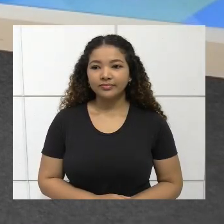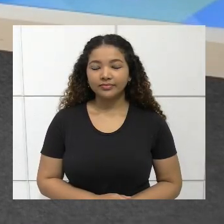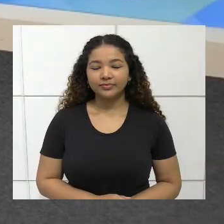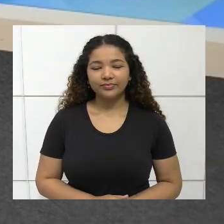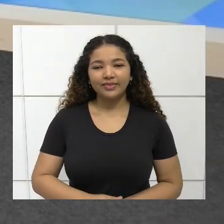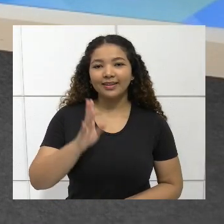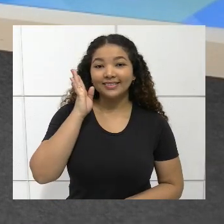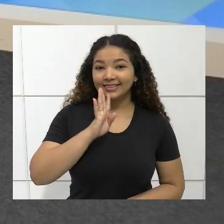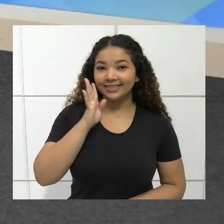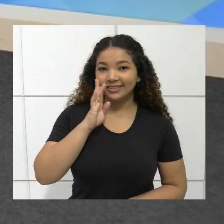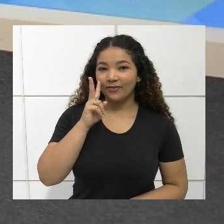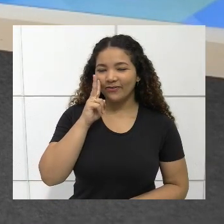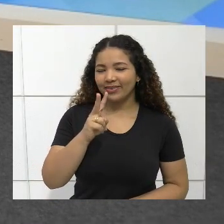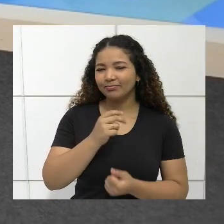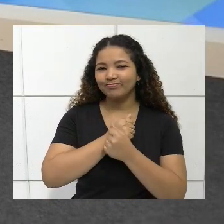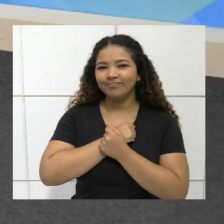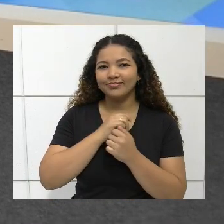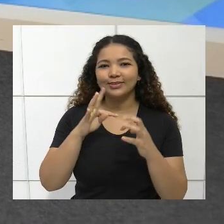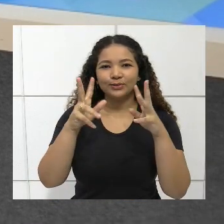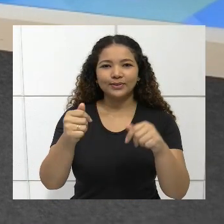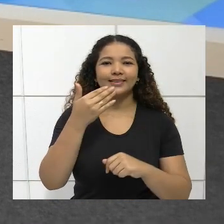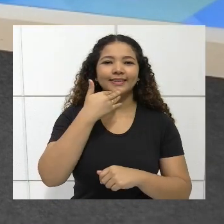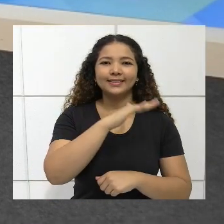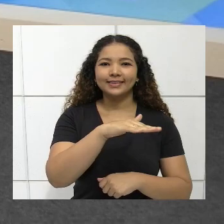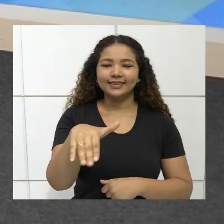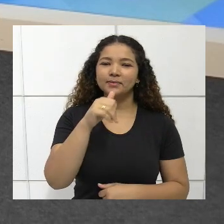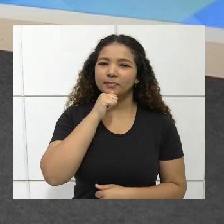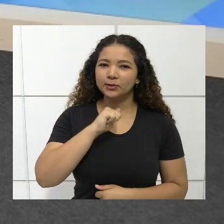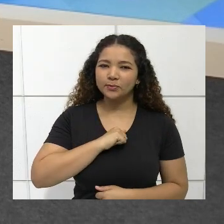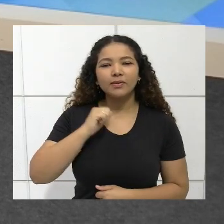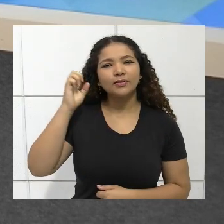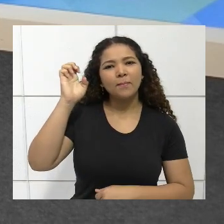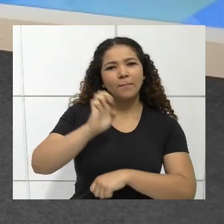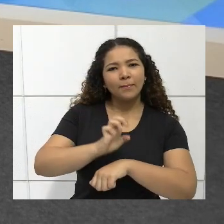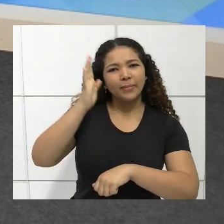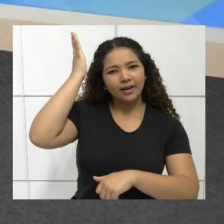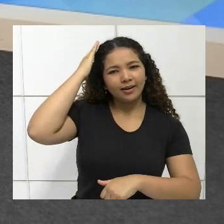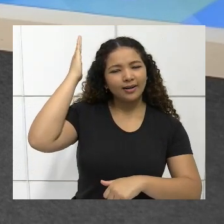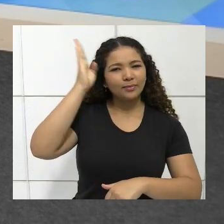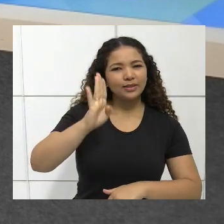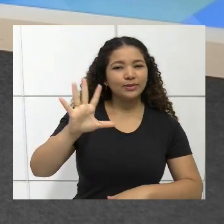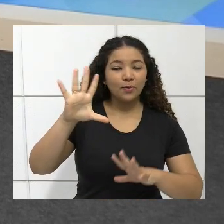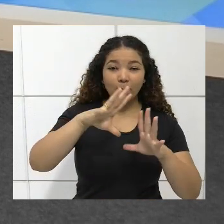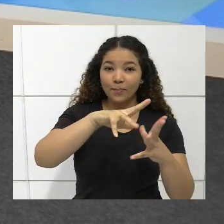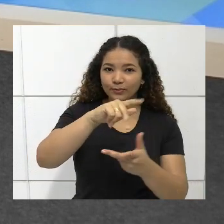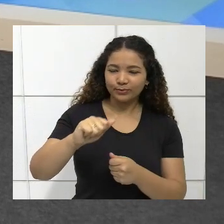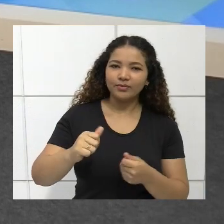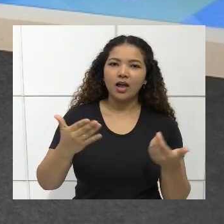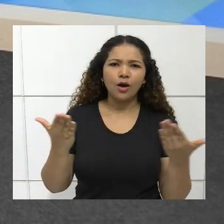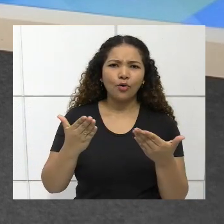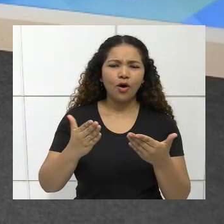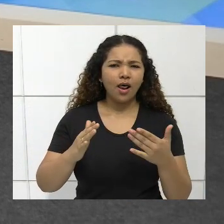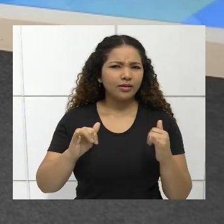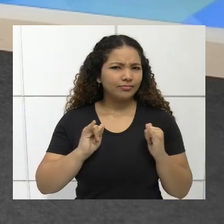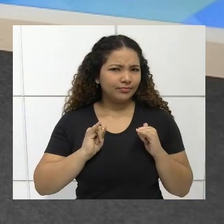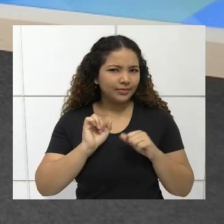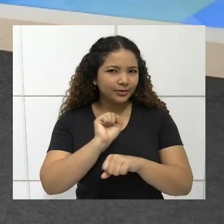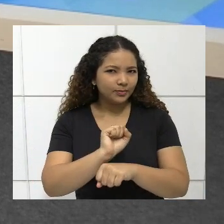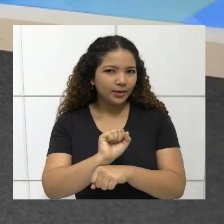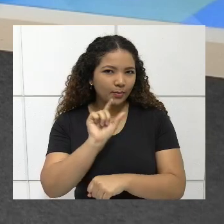Que legal, hein? Daqui um grande abraço a todas as crianças de Abaetetuba, do Pará, do Brasil e do mundo. Eu vou ao intervalo comercial e daqui a